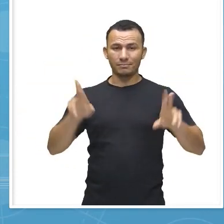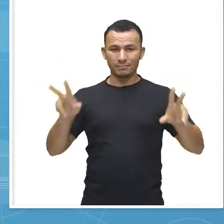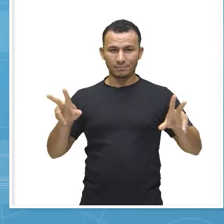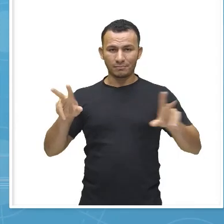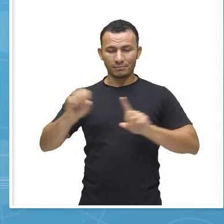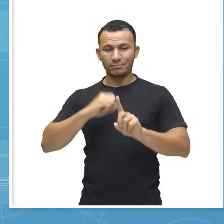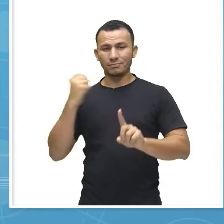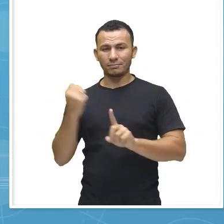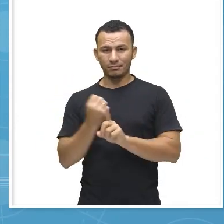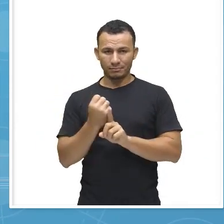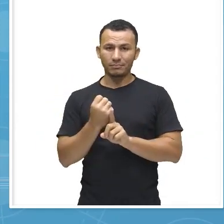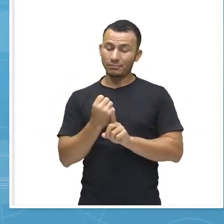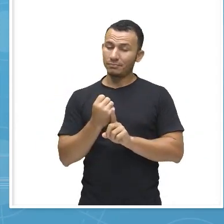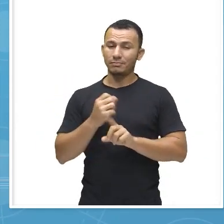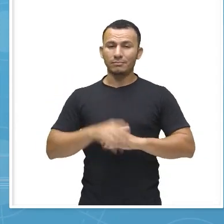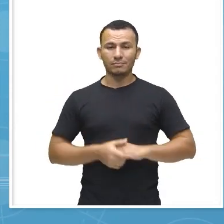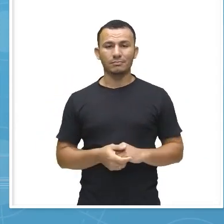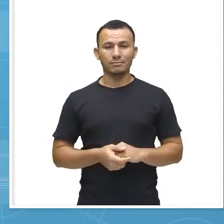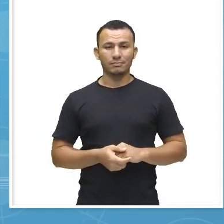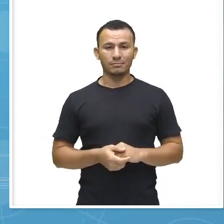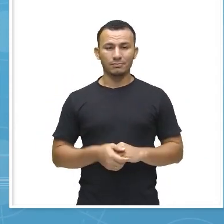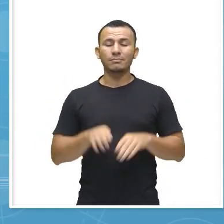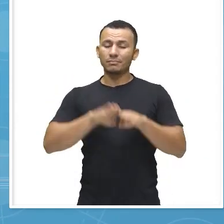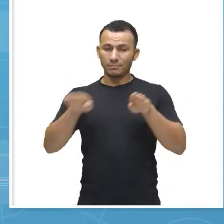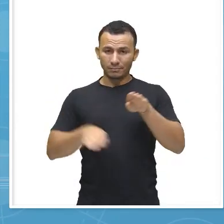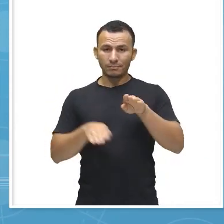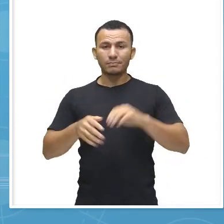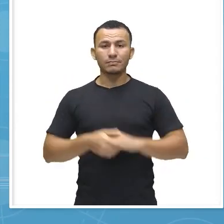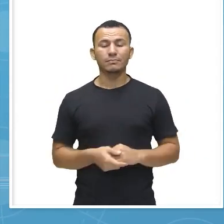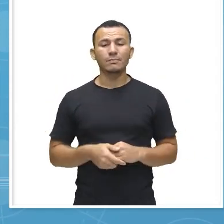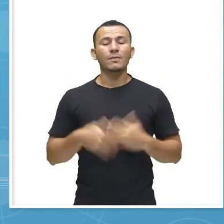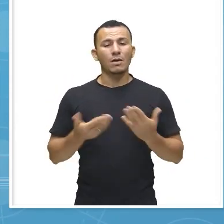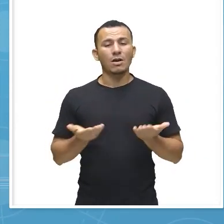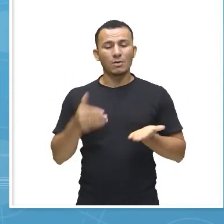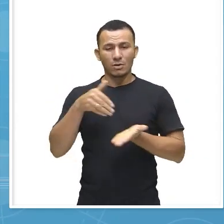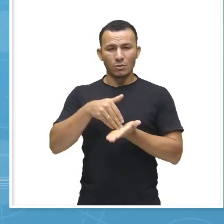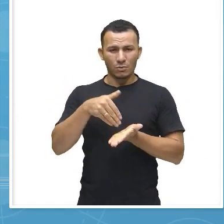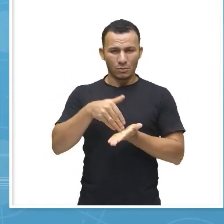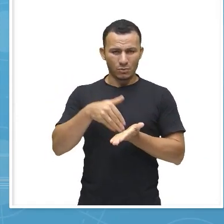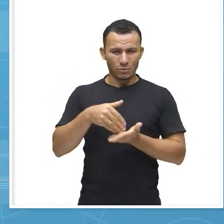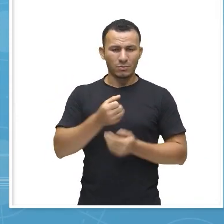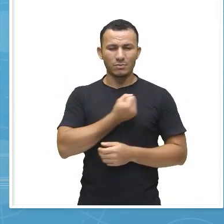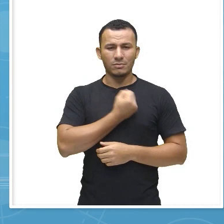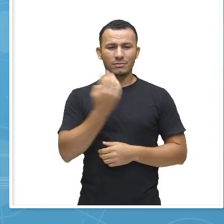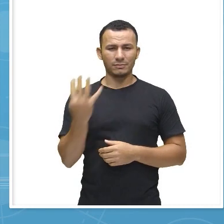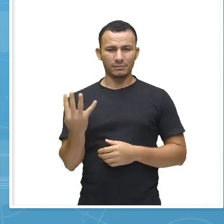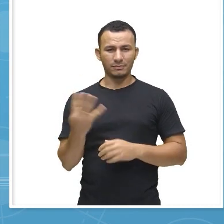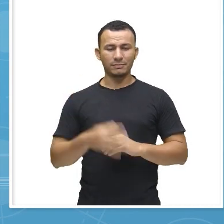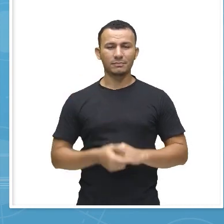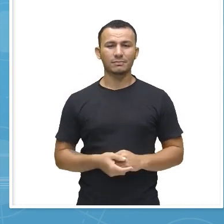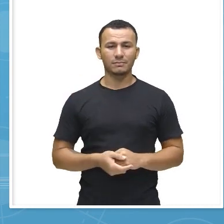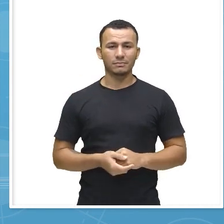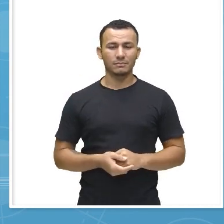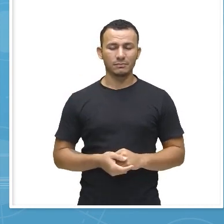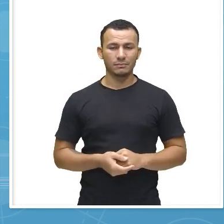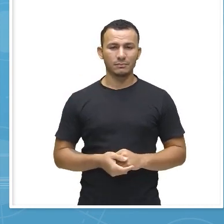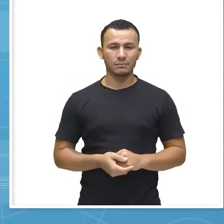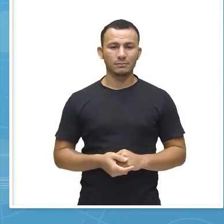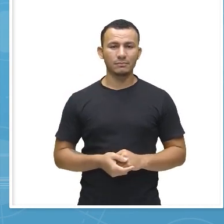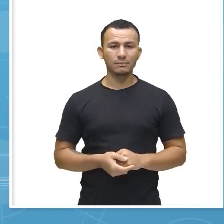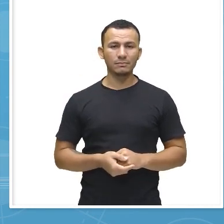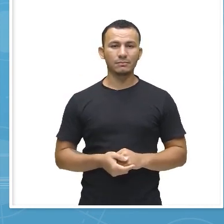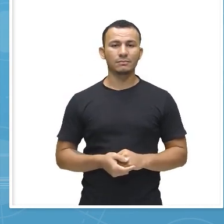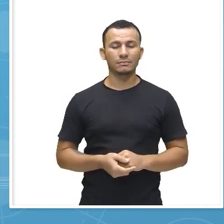sociais muito acentuada, tá bom? E agora nós vamos à última questão do 8º ano. Vamos lá? Um fator